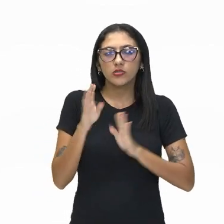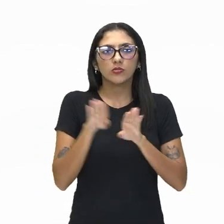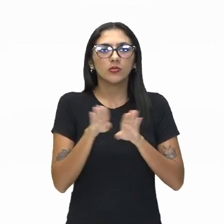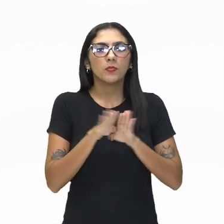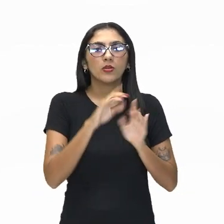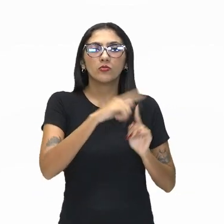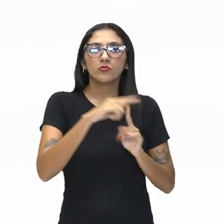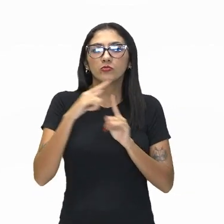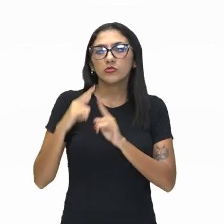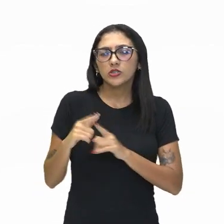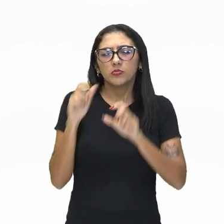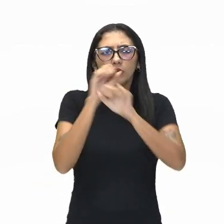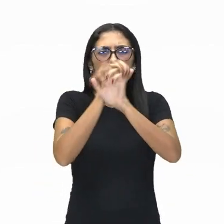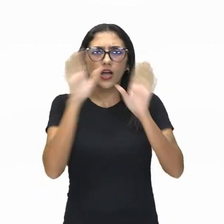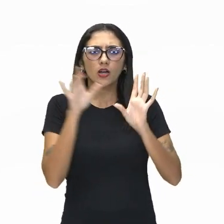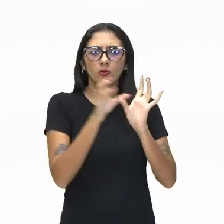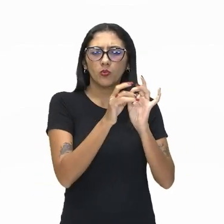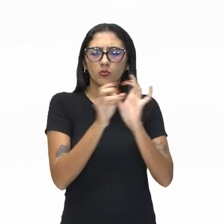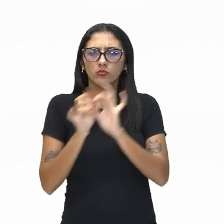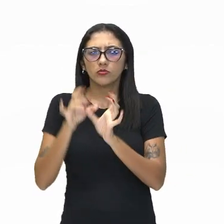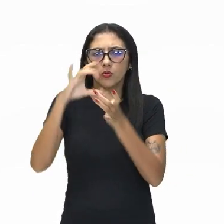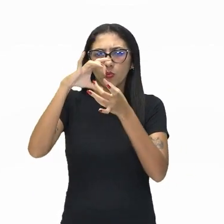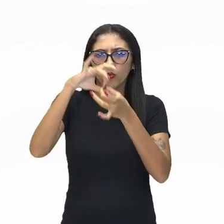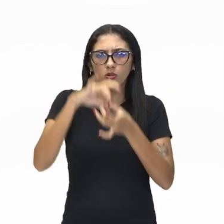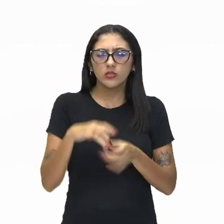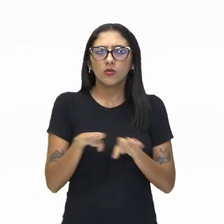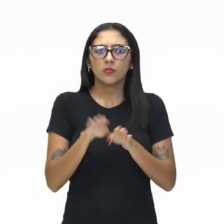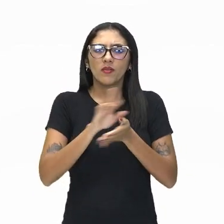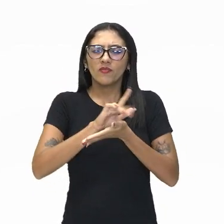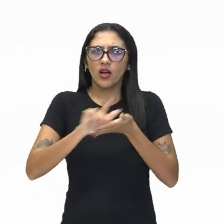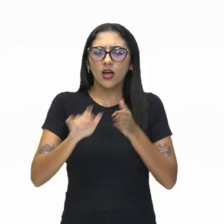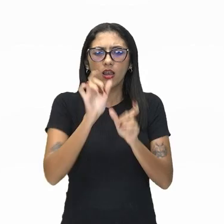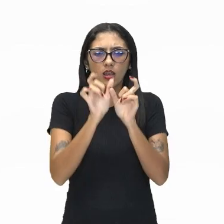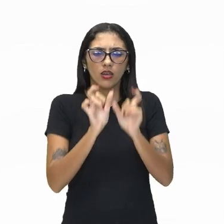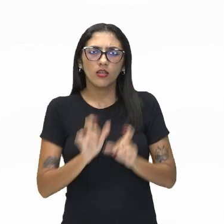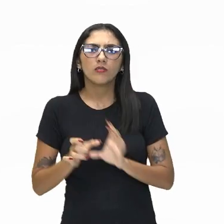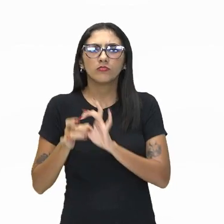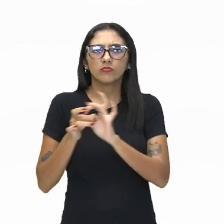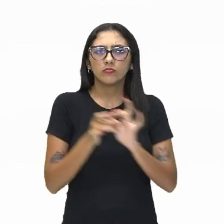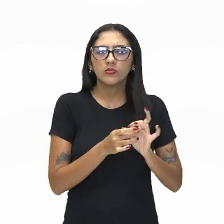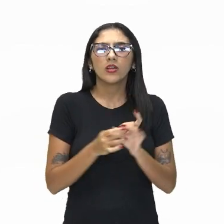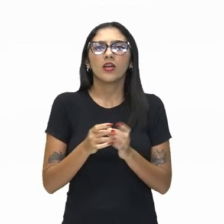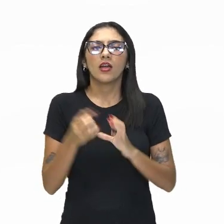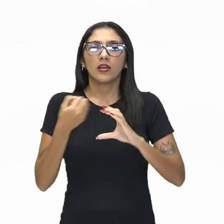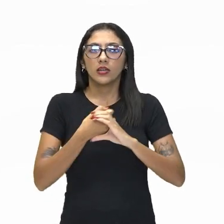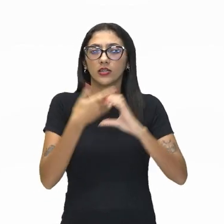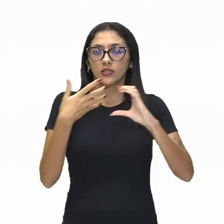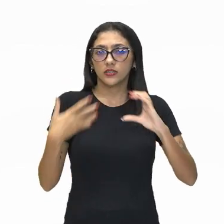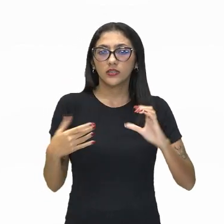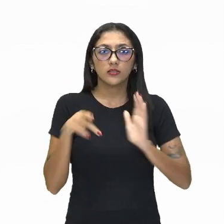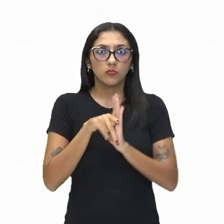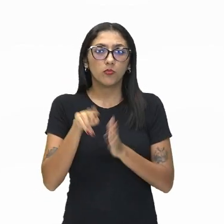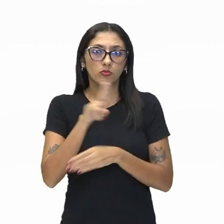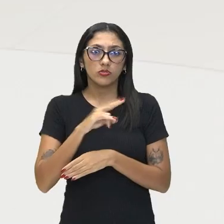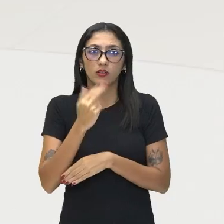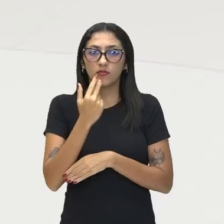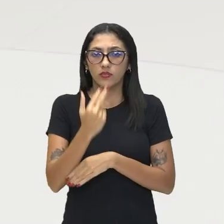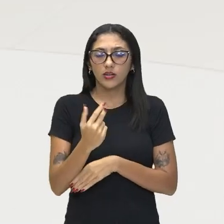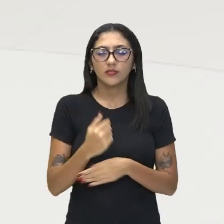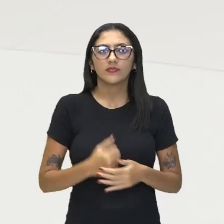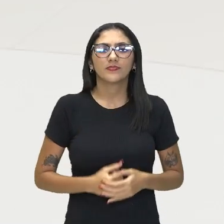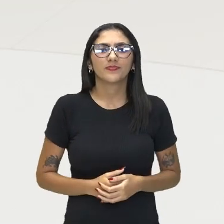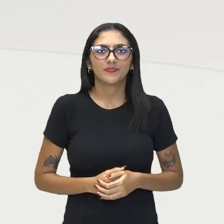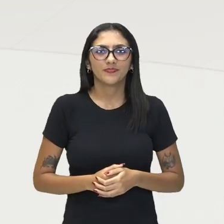a clareza, a coesão, a variedade linguística empregada, os elementos relacionados à fala e à cinética,